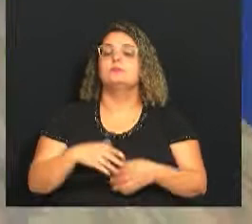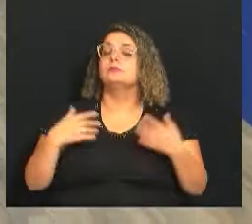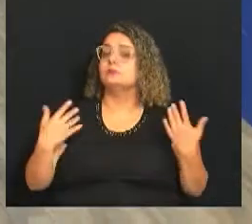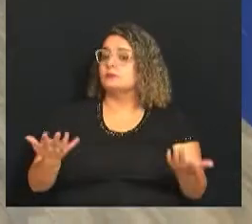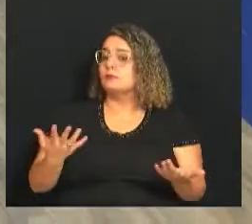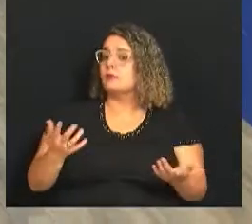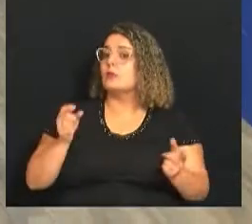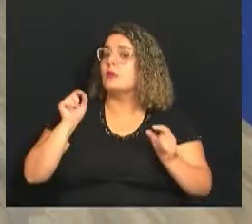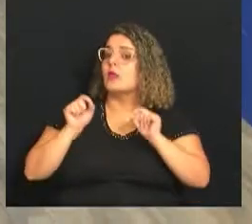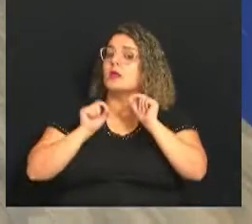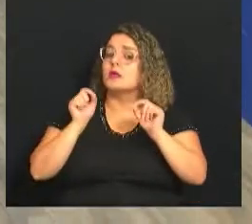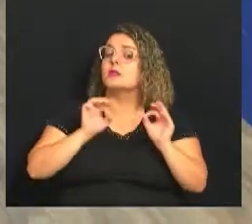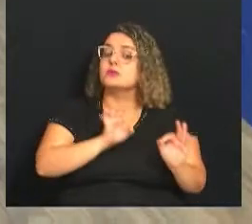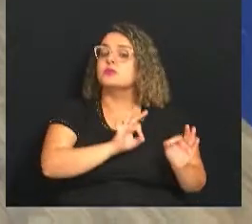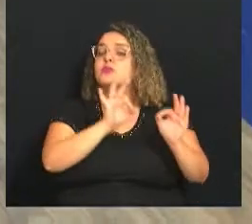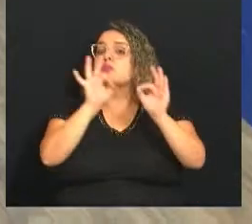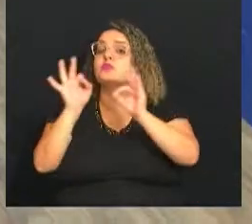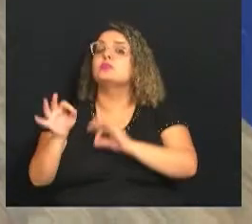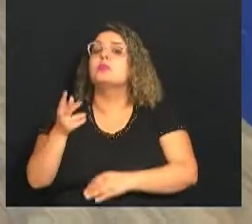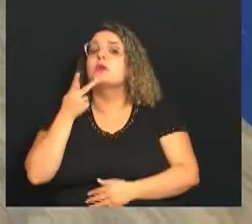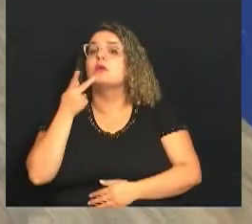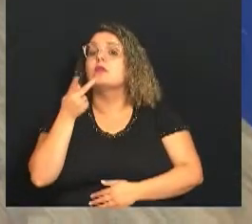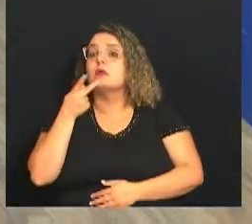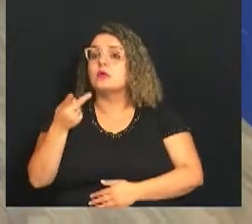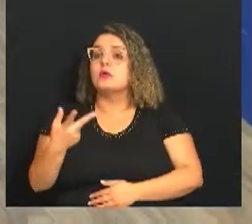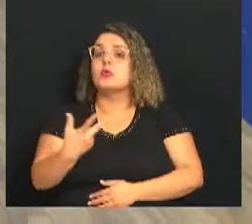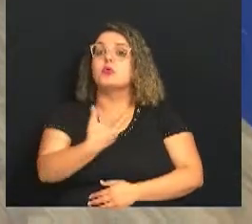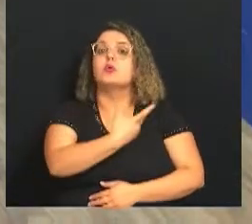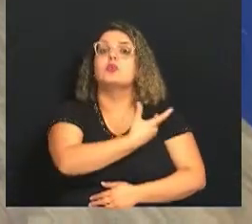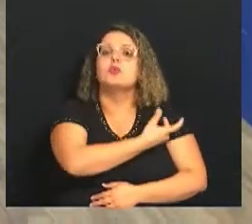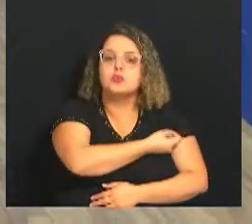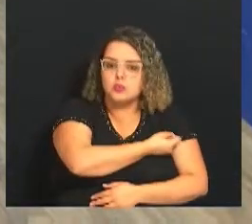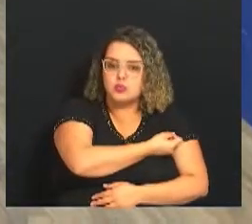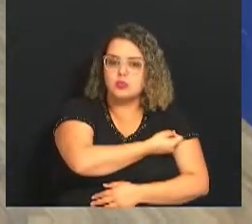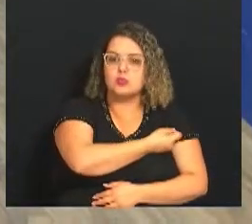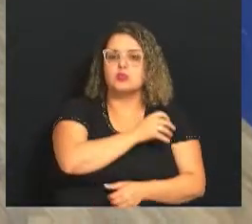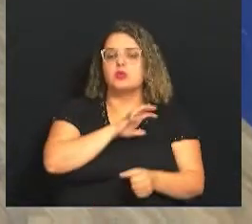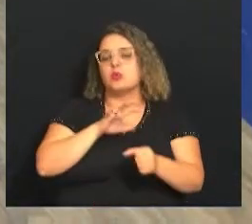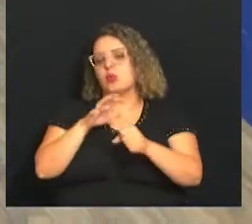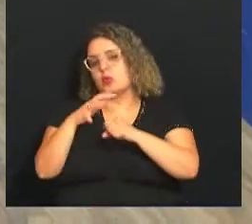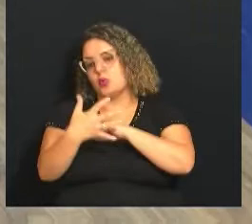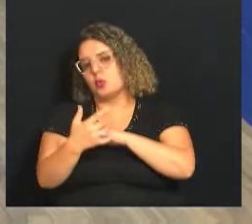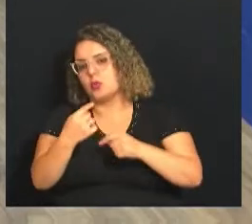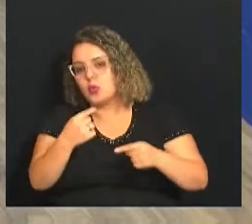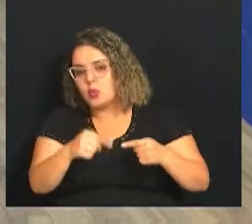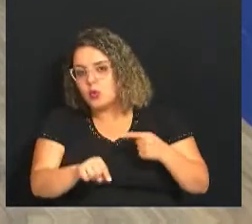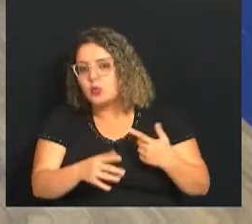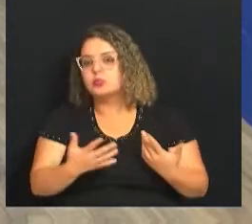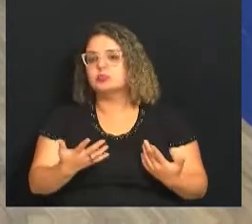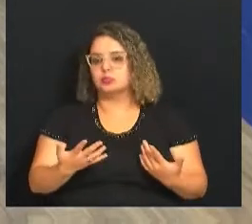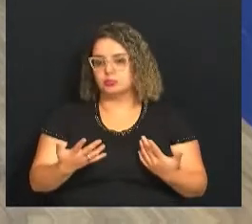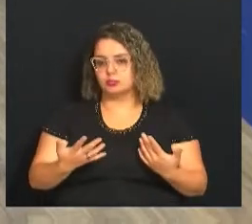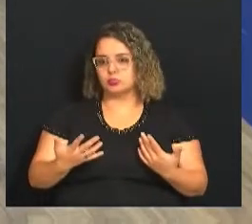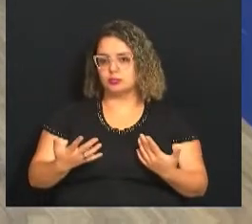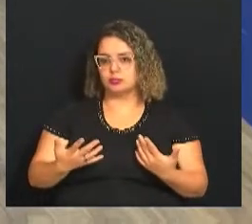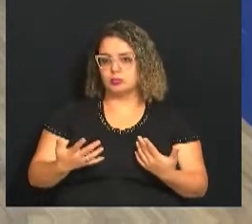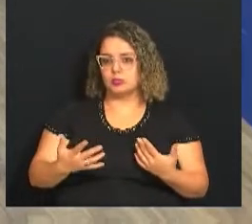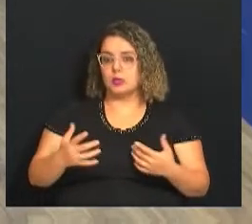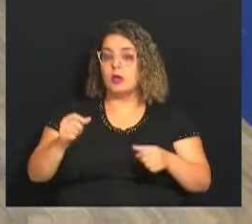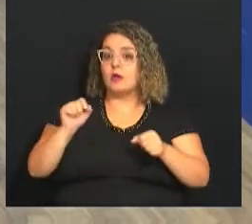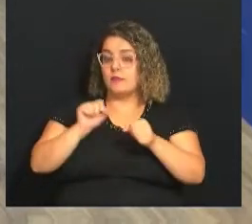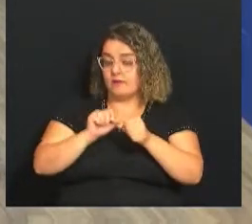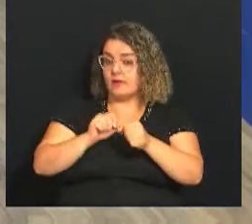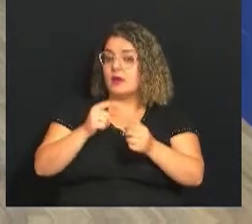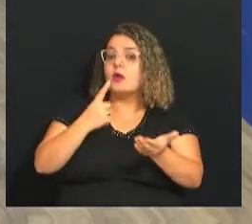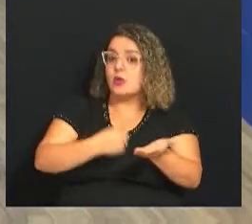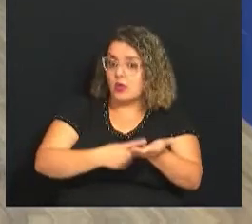nos acompanhando, a gente vai falar sobre vacinação contra a Covid-19. Consegue fazer sem o agendamento? É aquilo